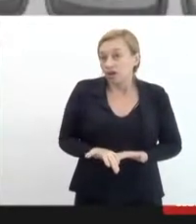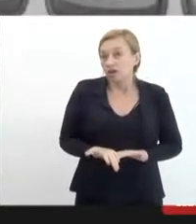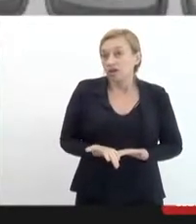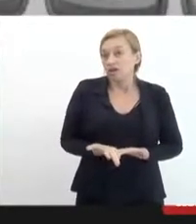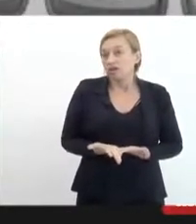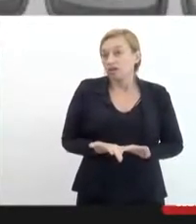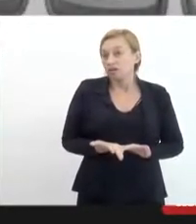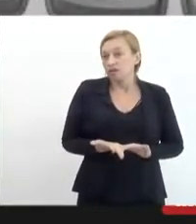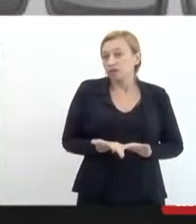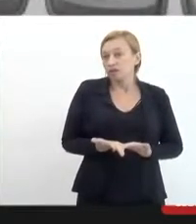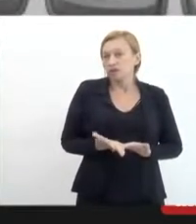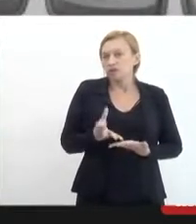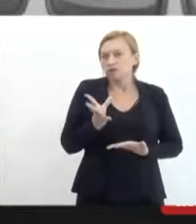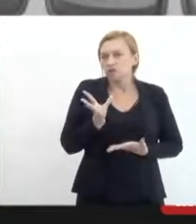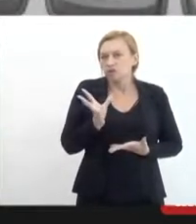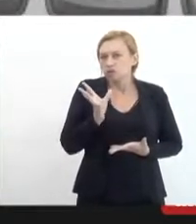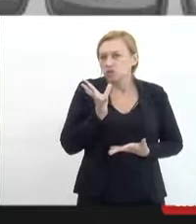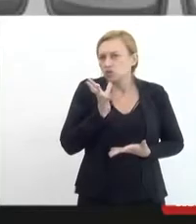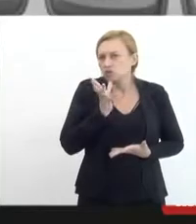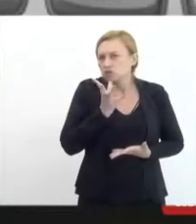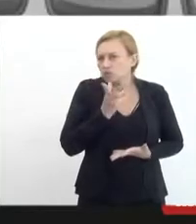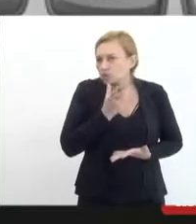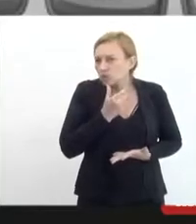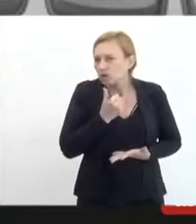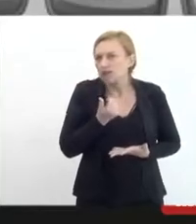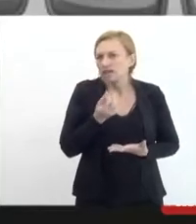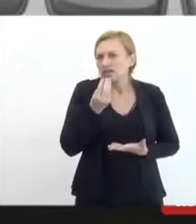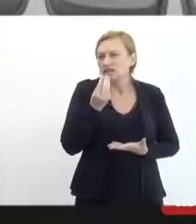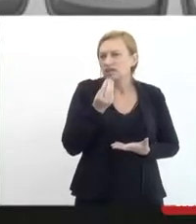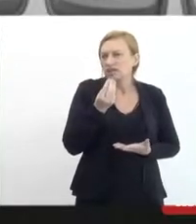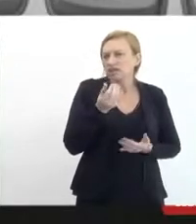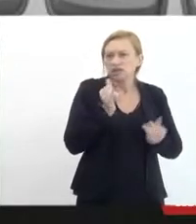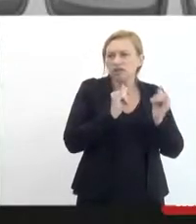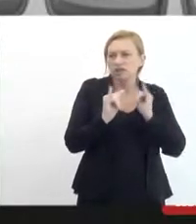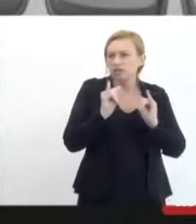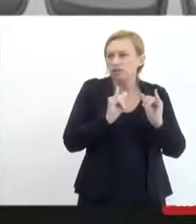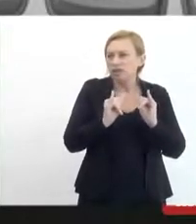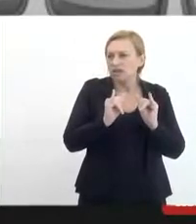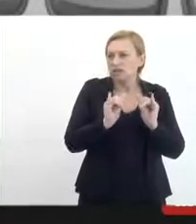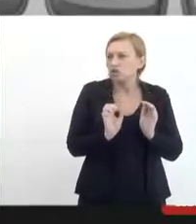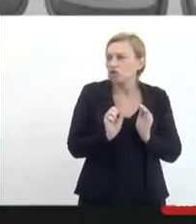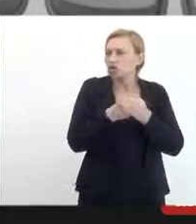de forma duradoura, recorrente, negar as informações. Essas